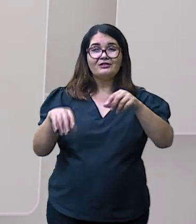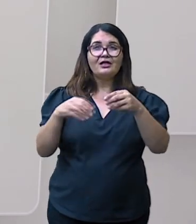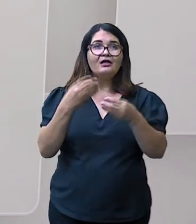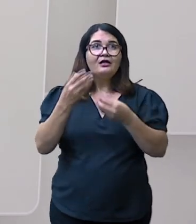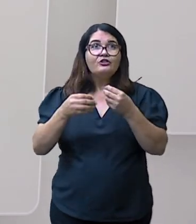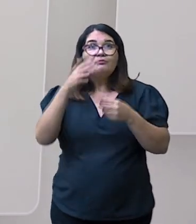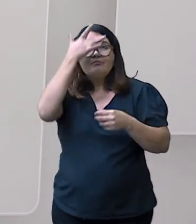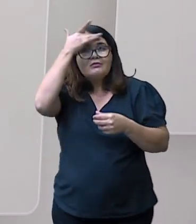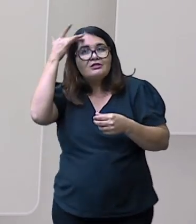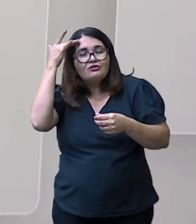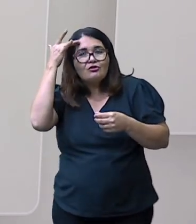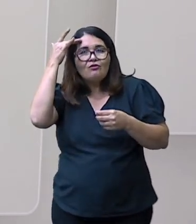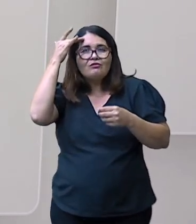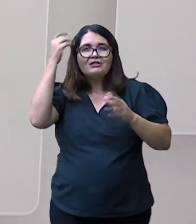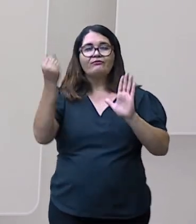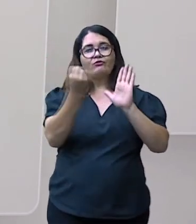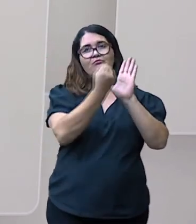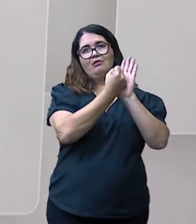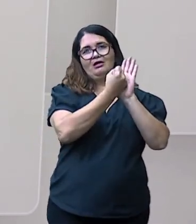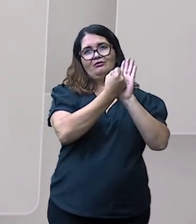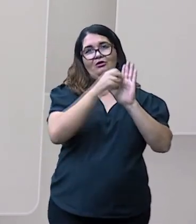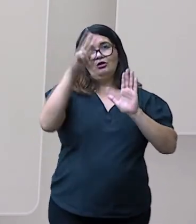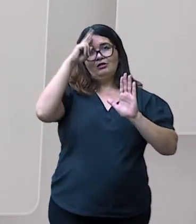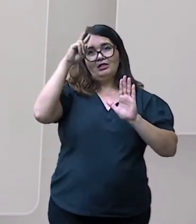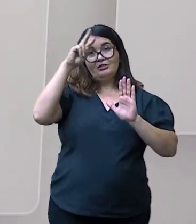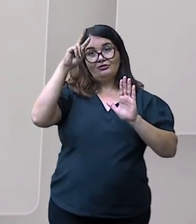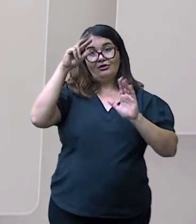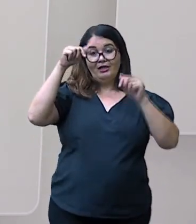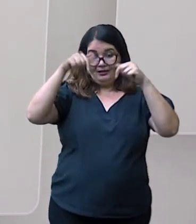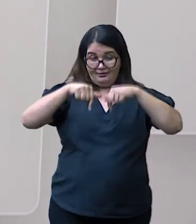a história de Valadares. Isso é muito importante. E só